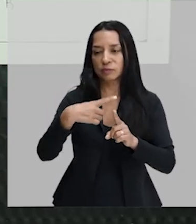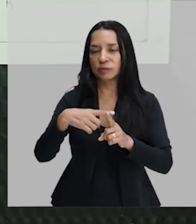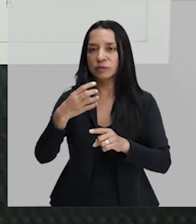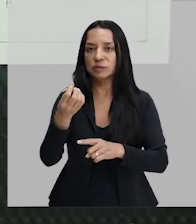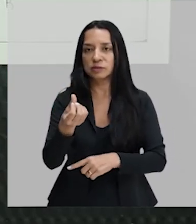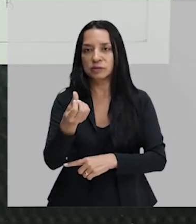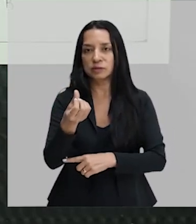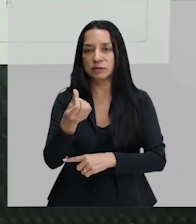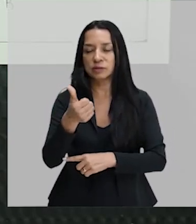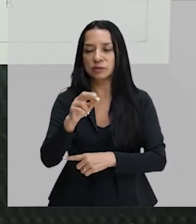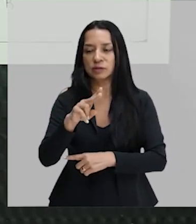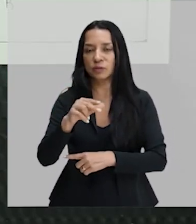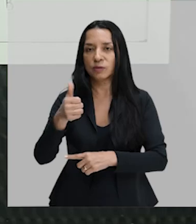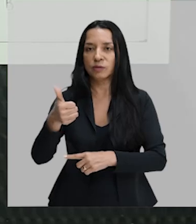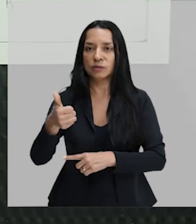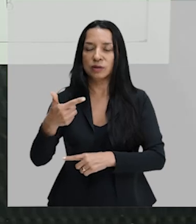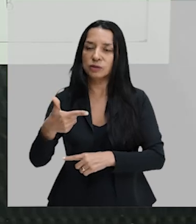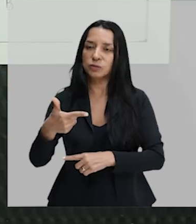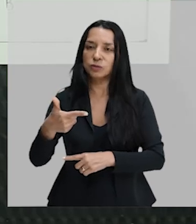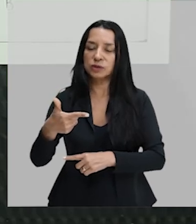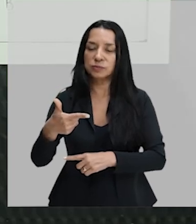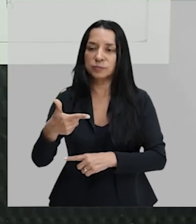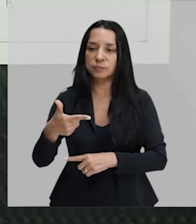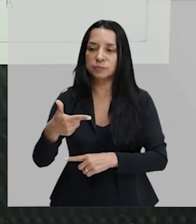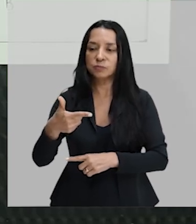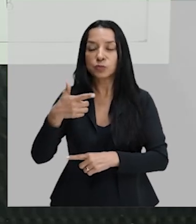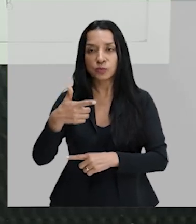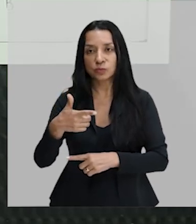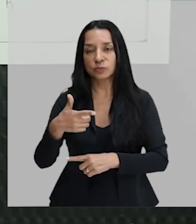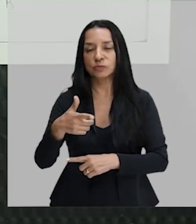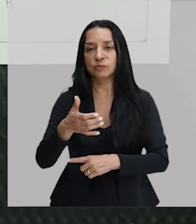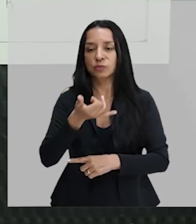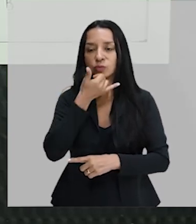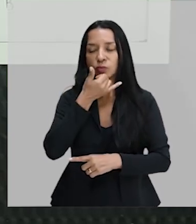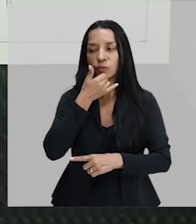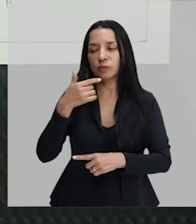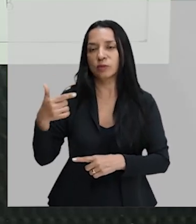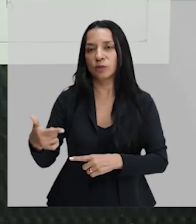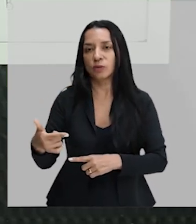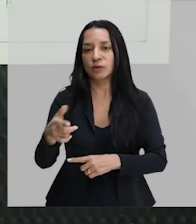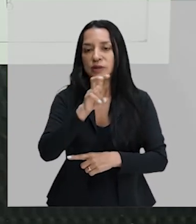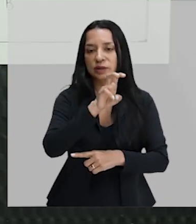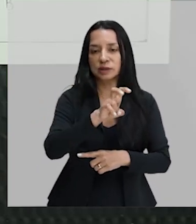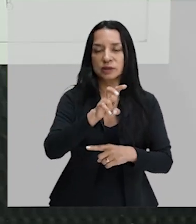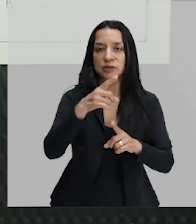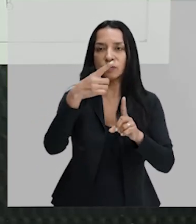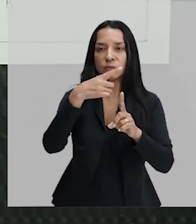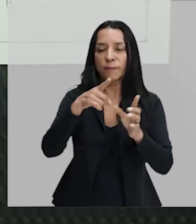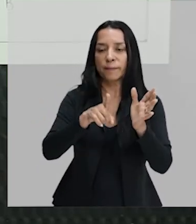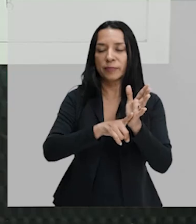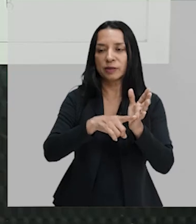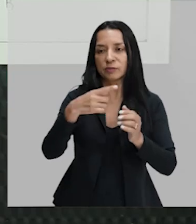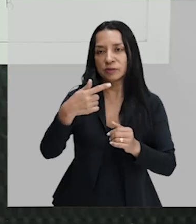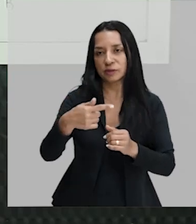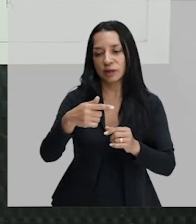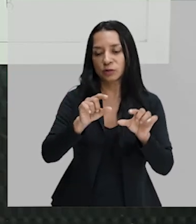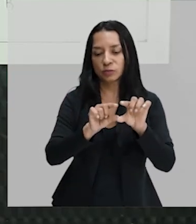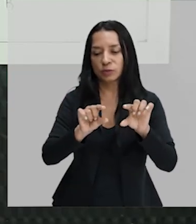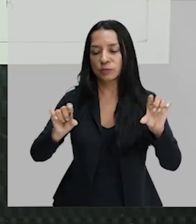seja, essa primeira linha aqui vira a primeira coluna. Então você vai ter 5, menos 3 e